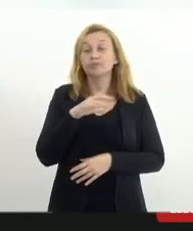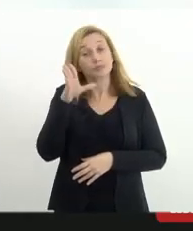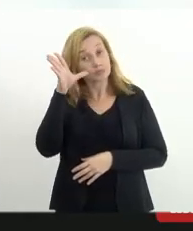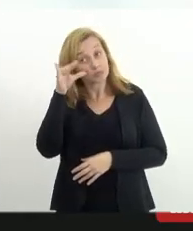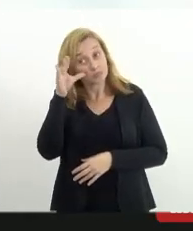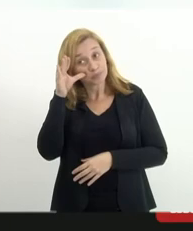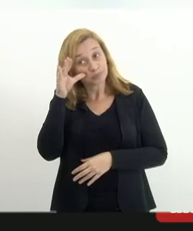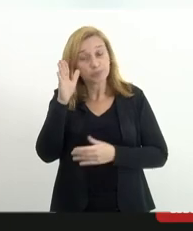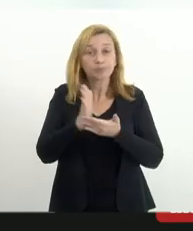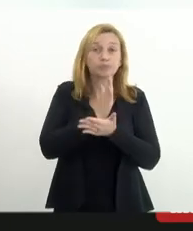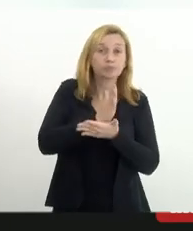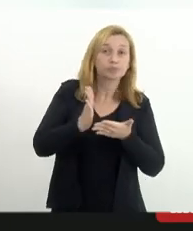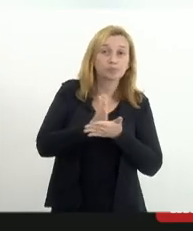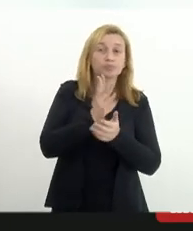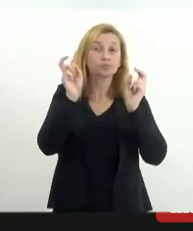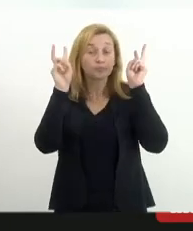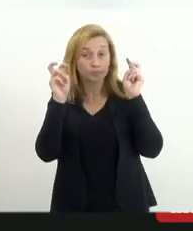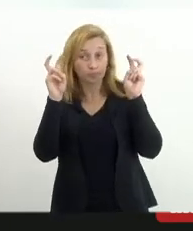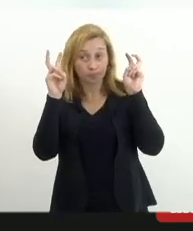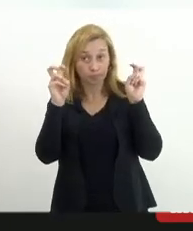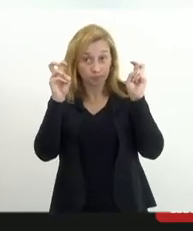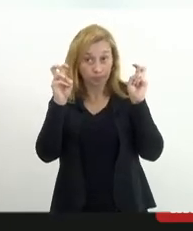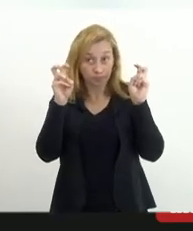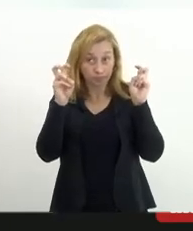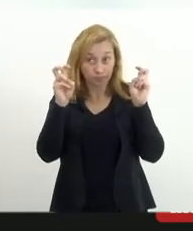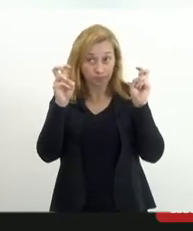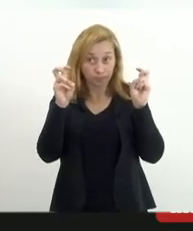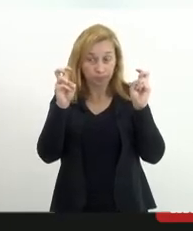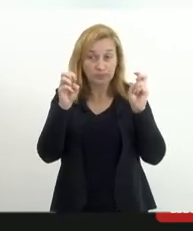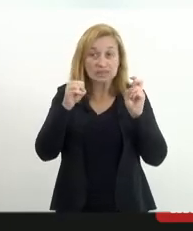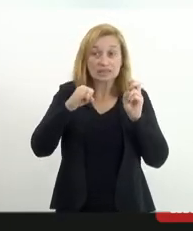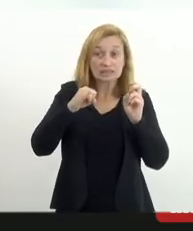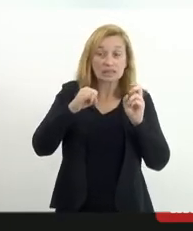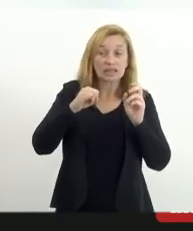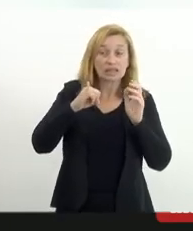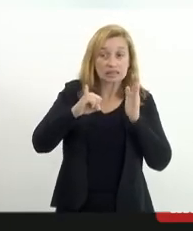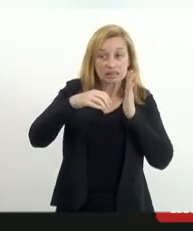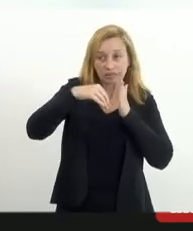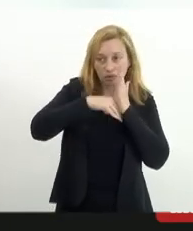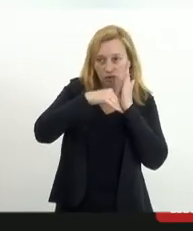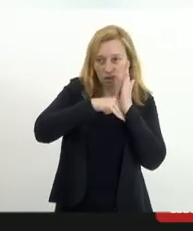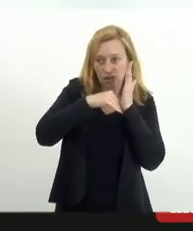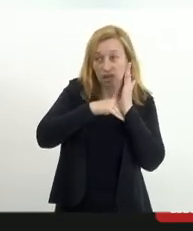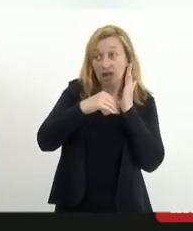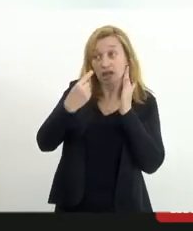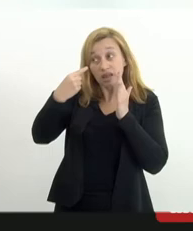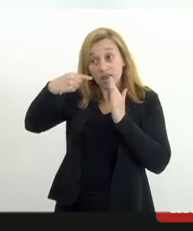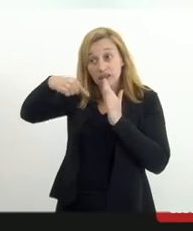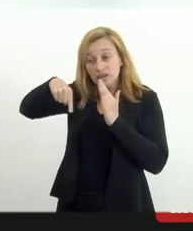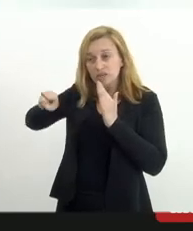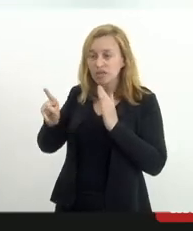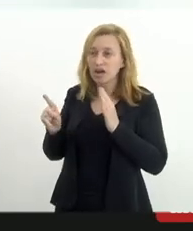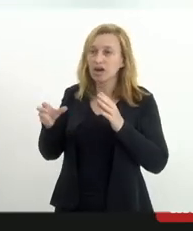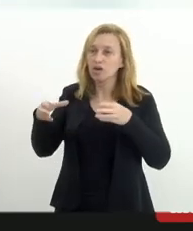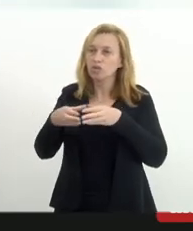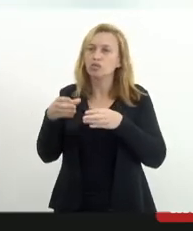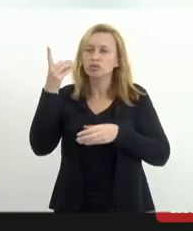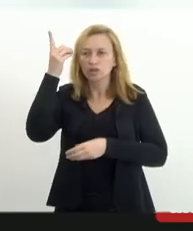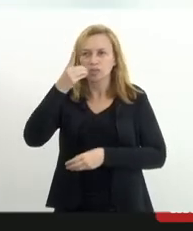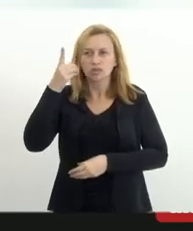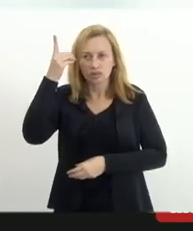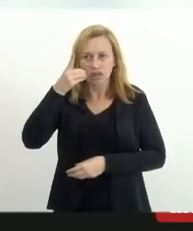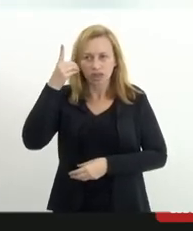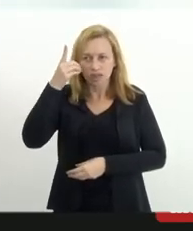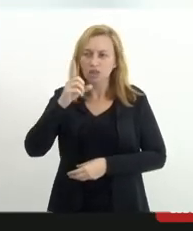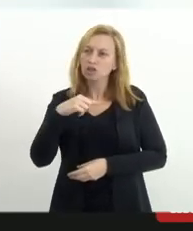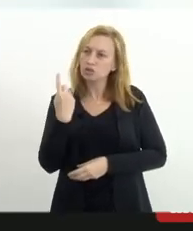interesse por alguma questão que seja sigilosa, ele se dirige ao Parlamento e a